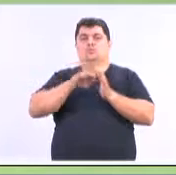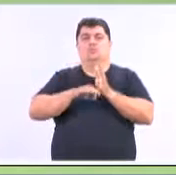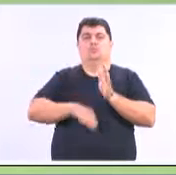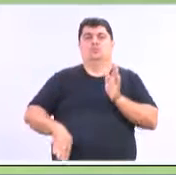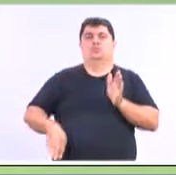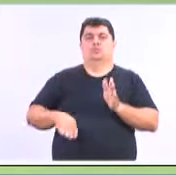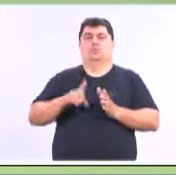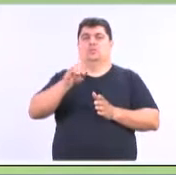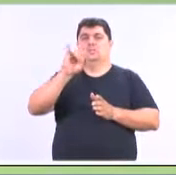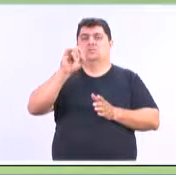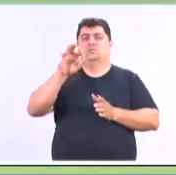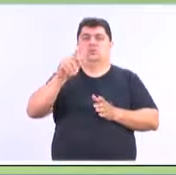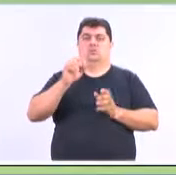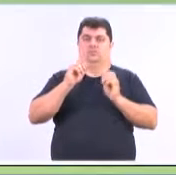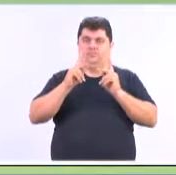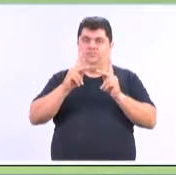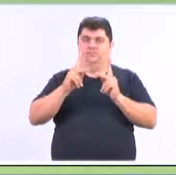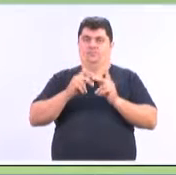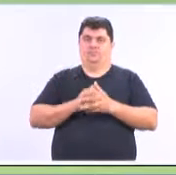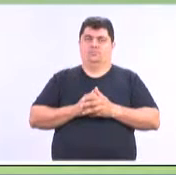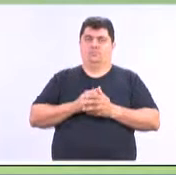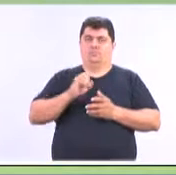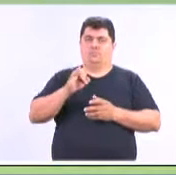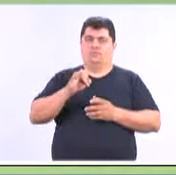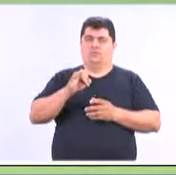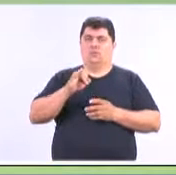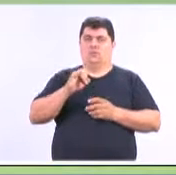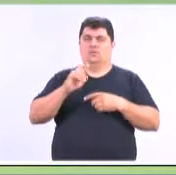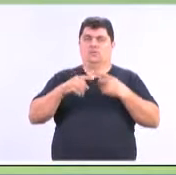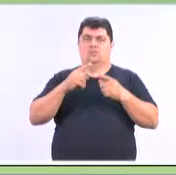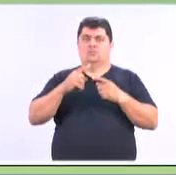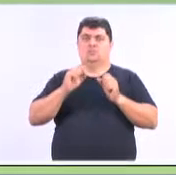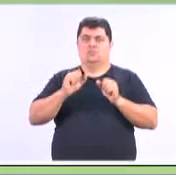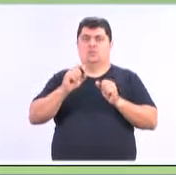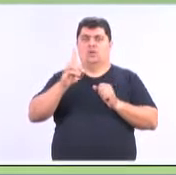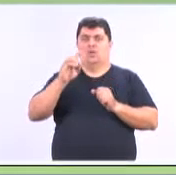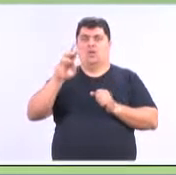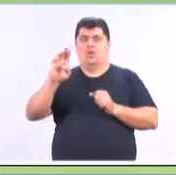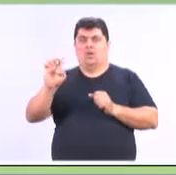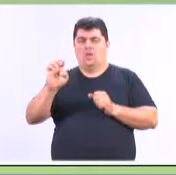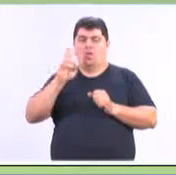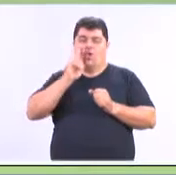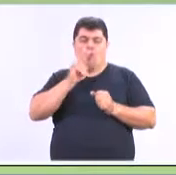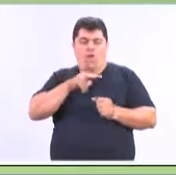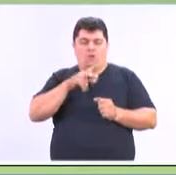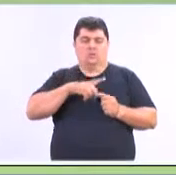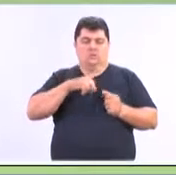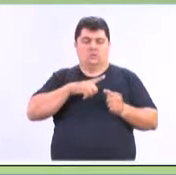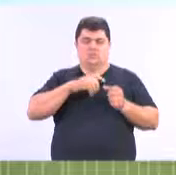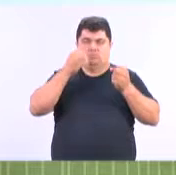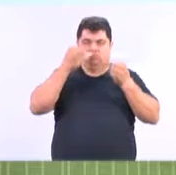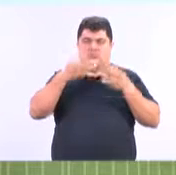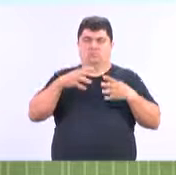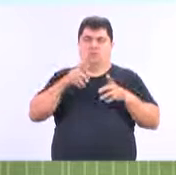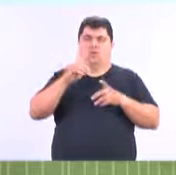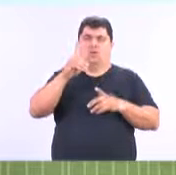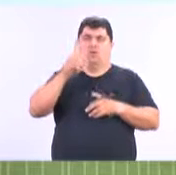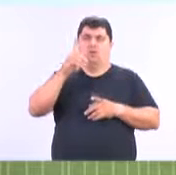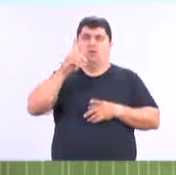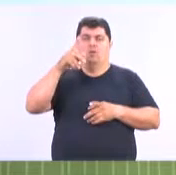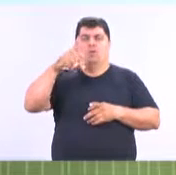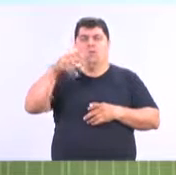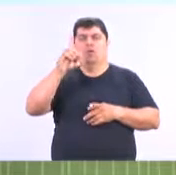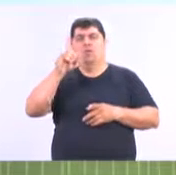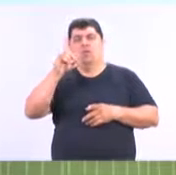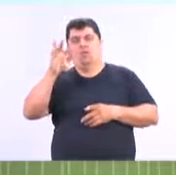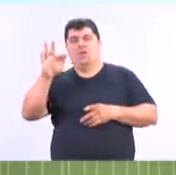contribuir com todas as minhas despesas, ok? Qualquer coisa pode usar a estrutura da DRE. O material que vocês receberam em PDF, que é o primeiro